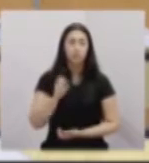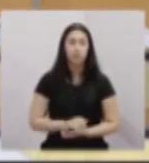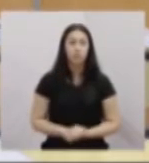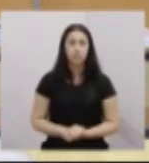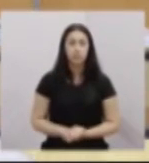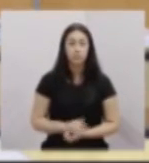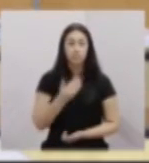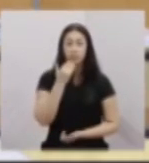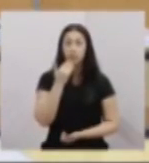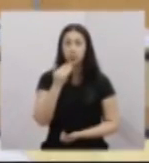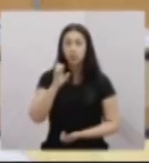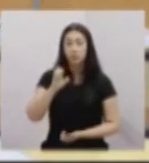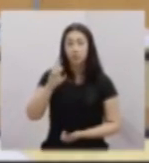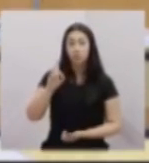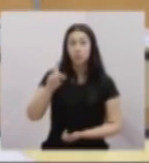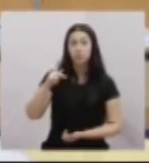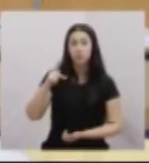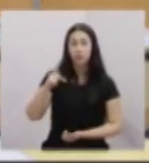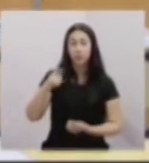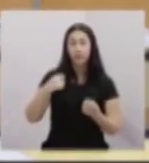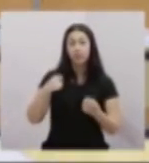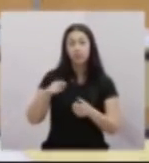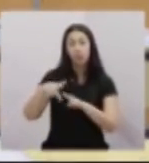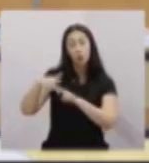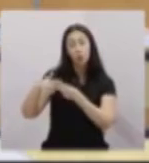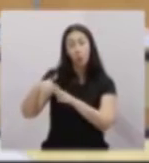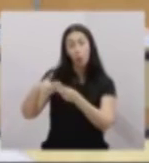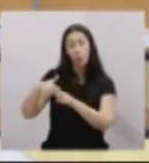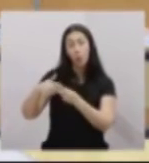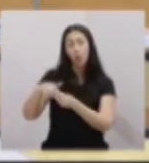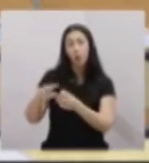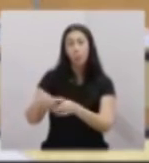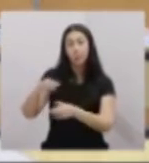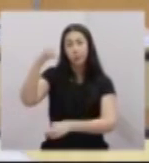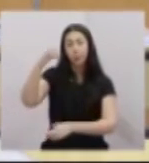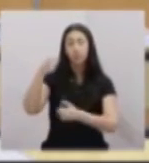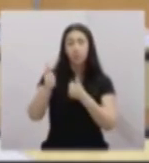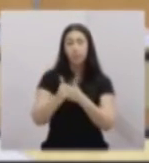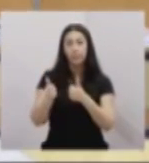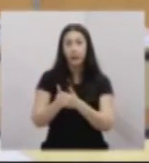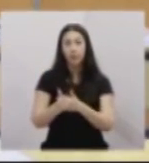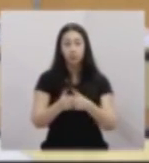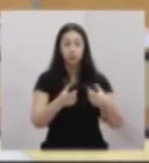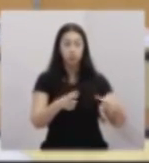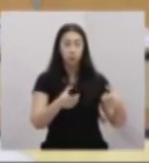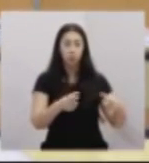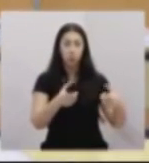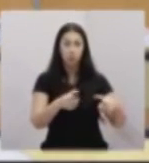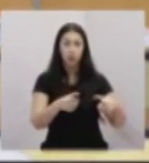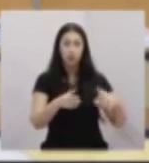solicitando o posicionamento do poste instalado em frente à garagem do imóvel de